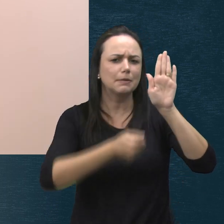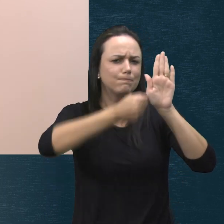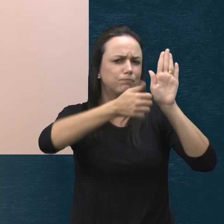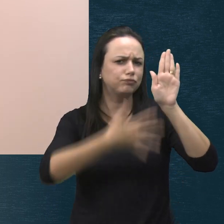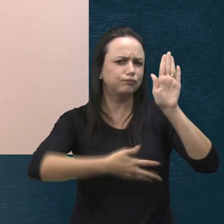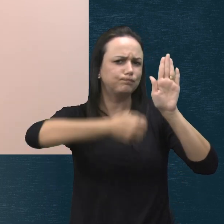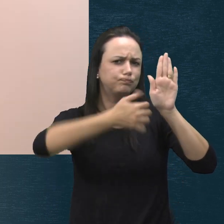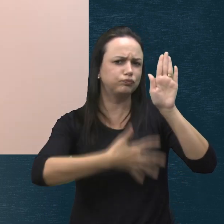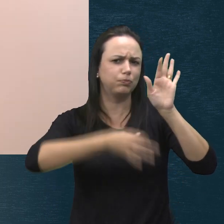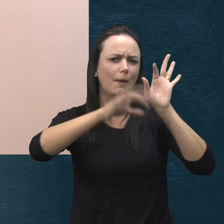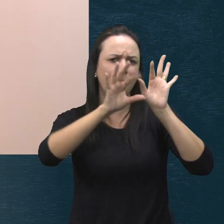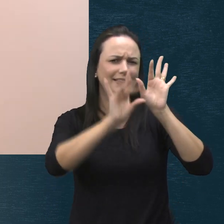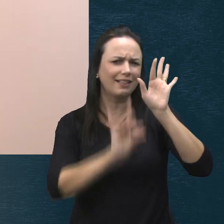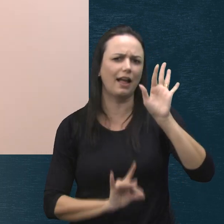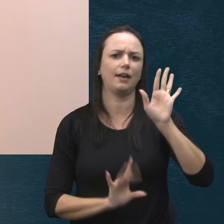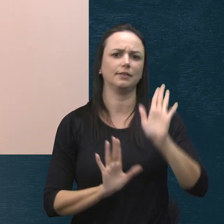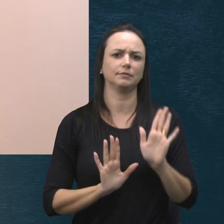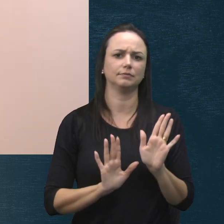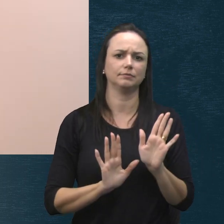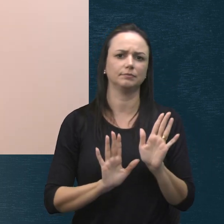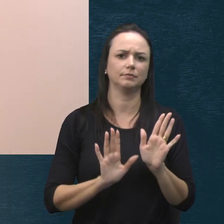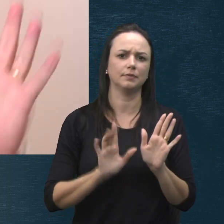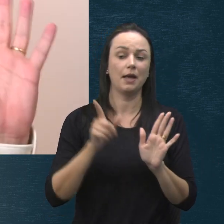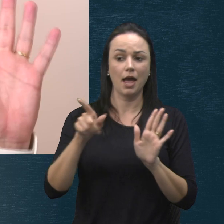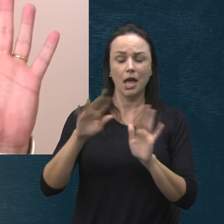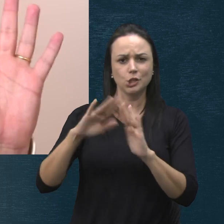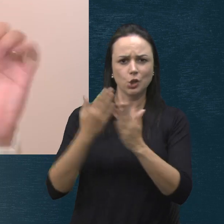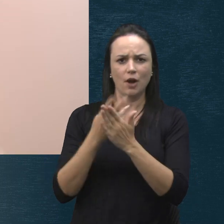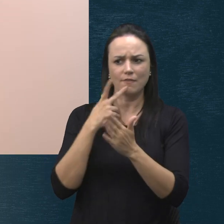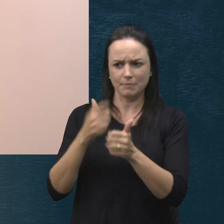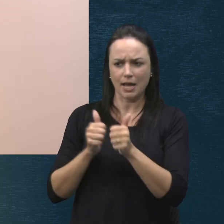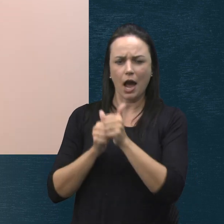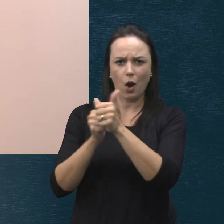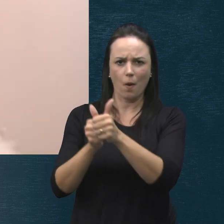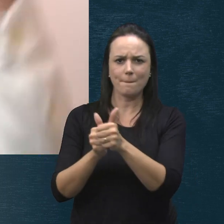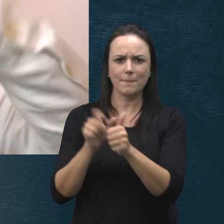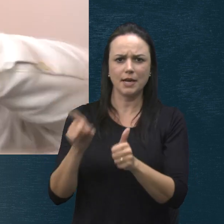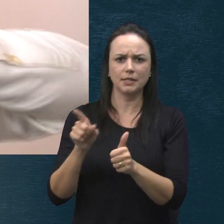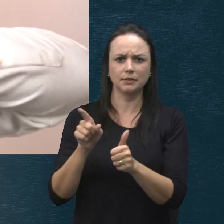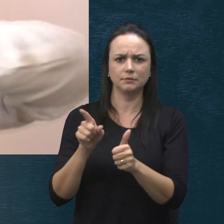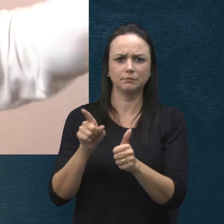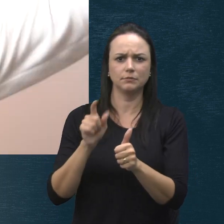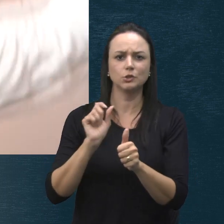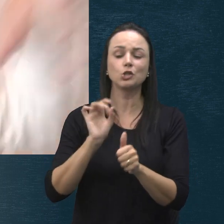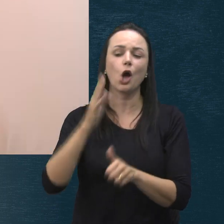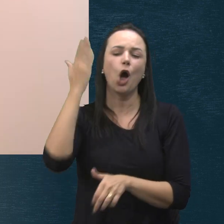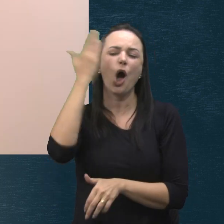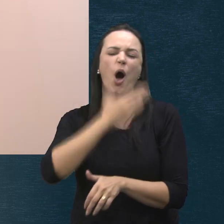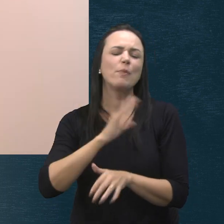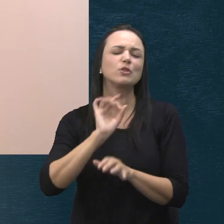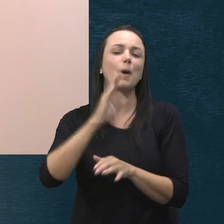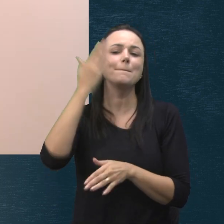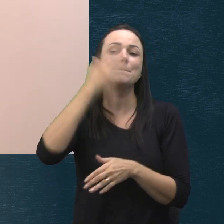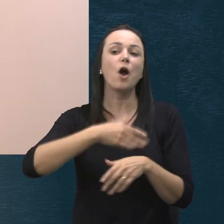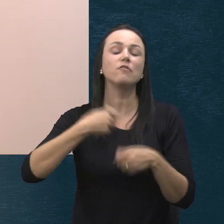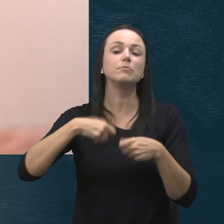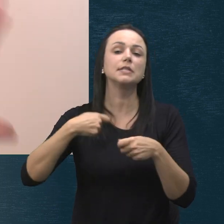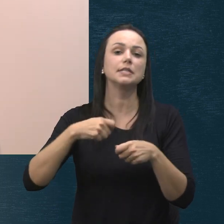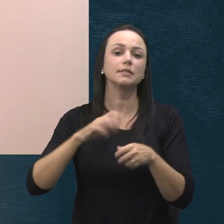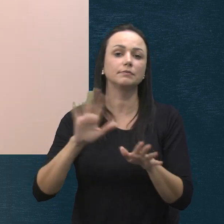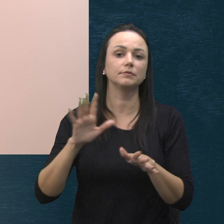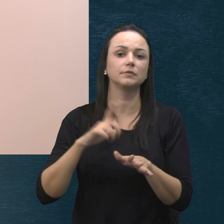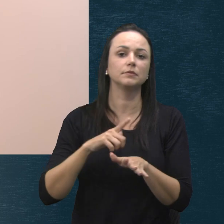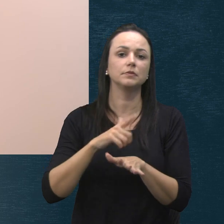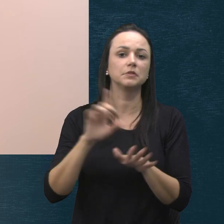chega para a escola e diz assim, precisa ter o acompanhante? Não, acompanhante não, só quando comprovada a necessidade. E os alunos aqui, nenhum precisa. Não